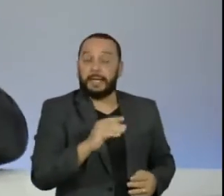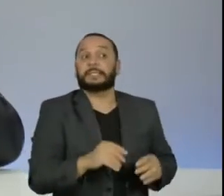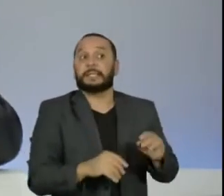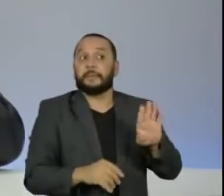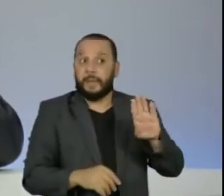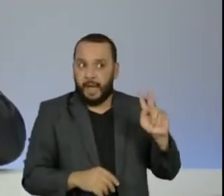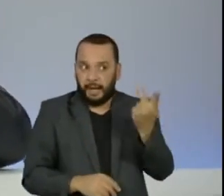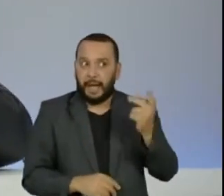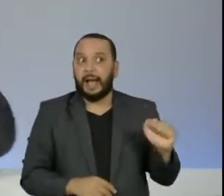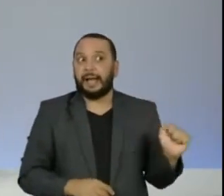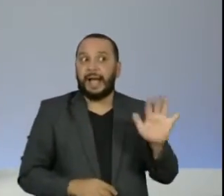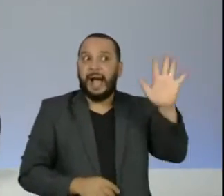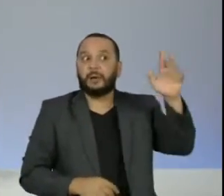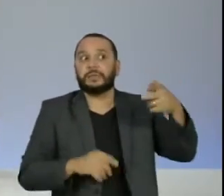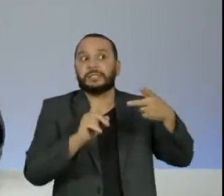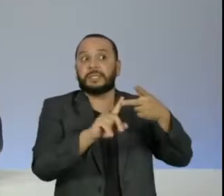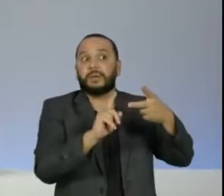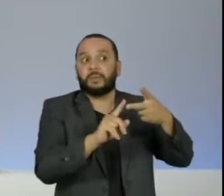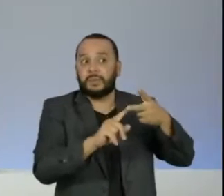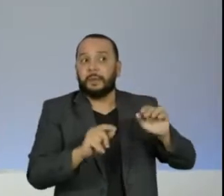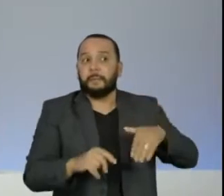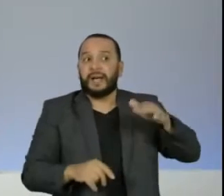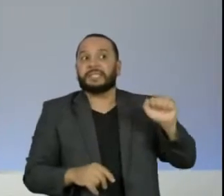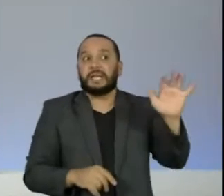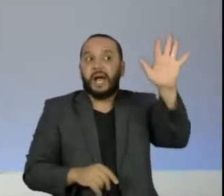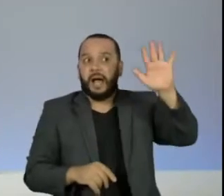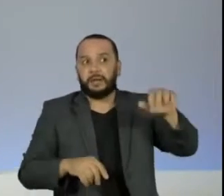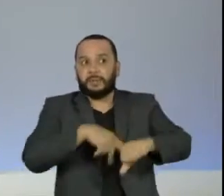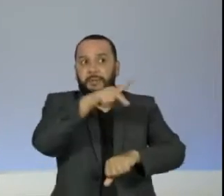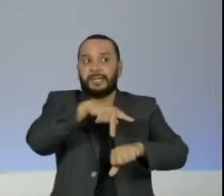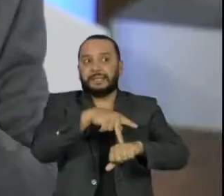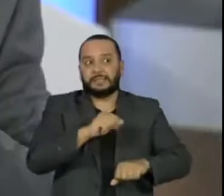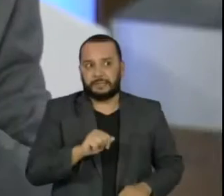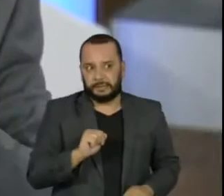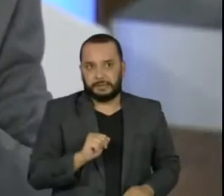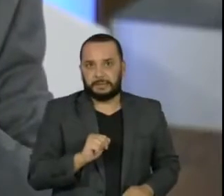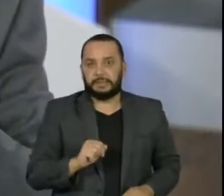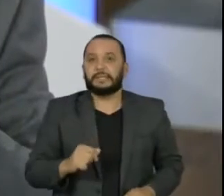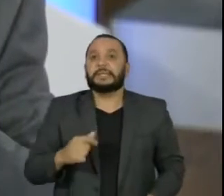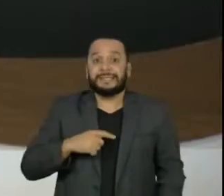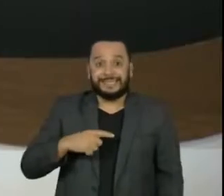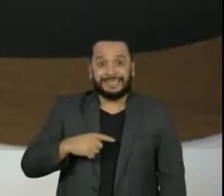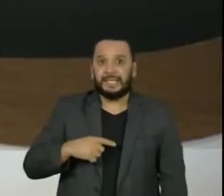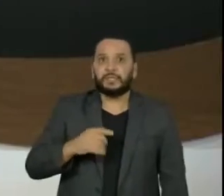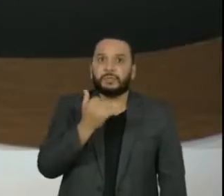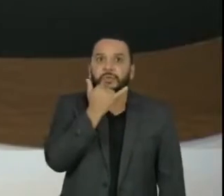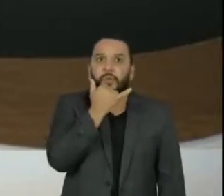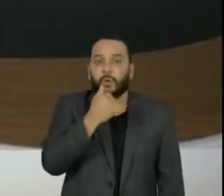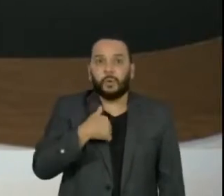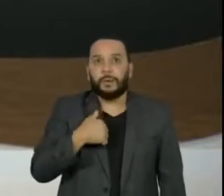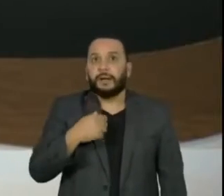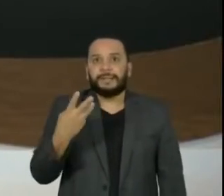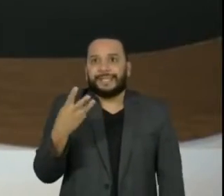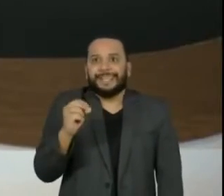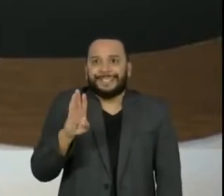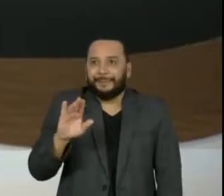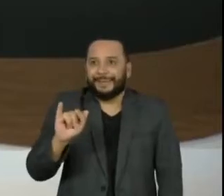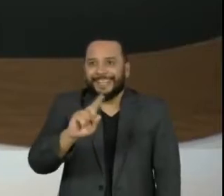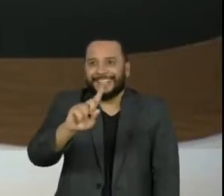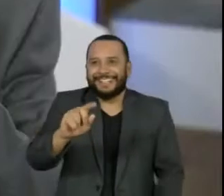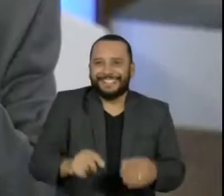Então, qual o seu plano para não apertar tanto pobre ali na ponta? Olha aqui, deixa eu te falar uma coisa. 3 bilhões, desculpa, eu exagerei só um